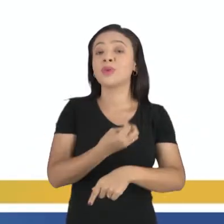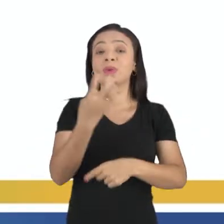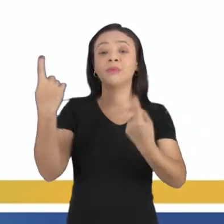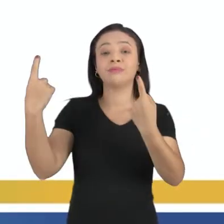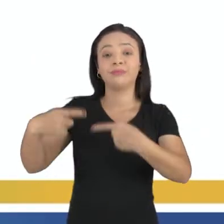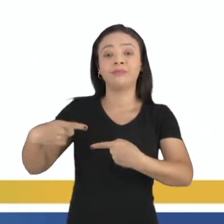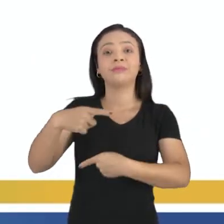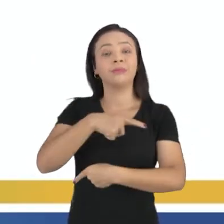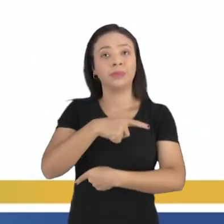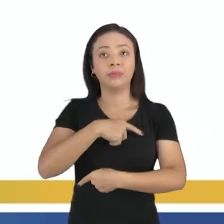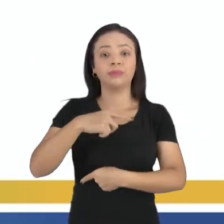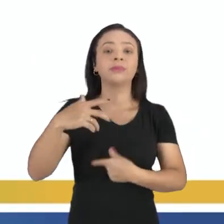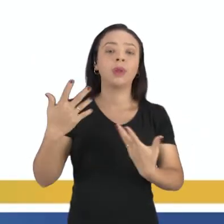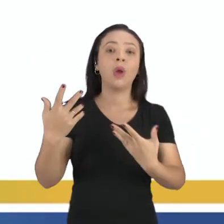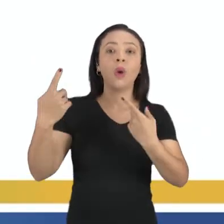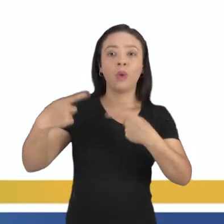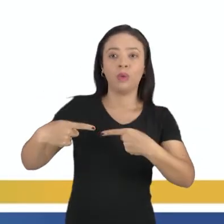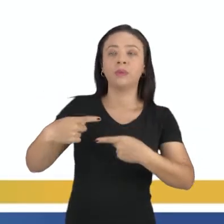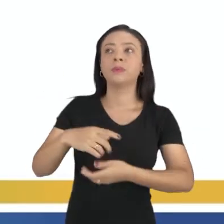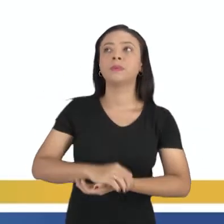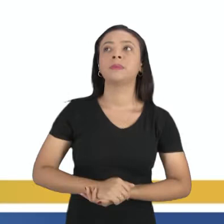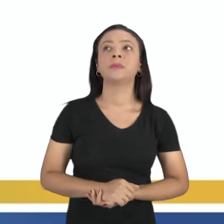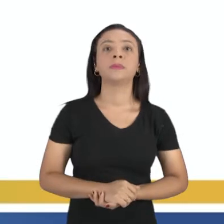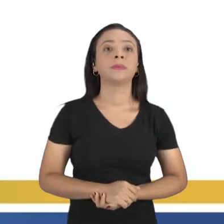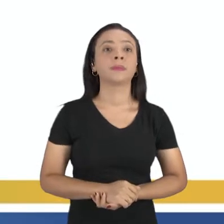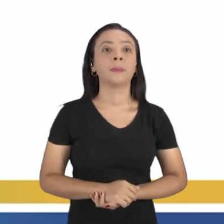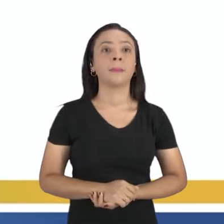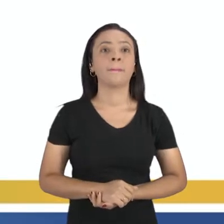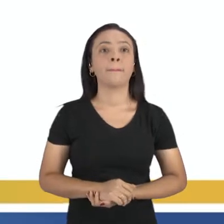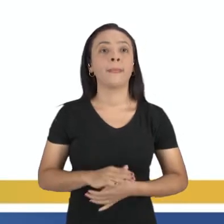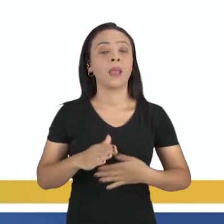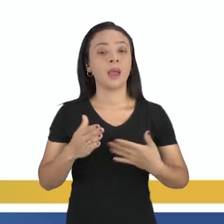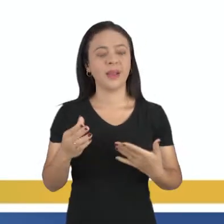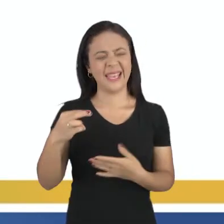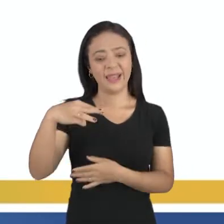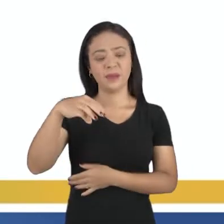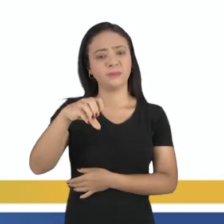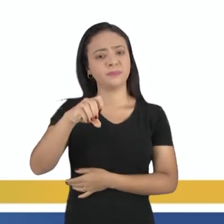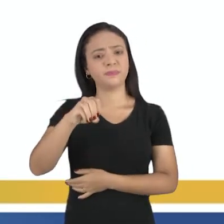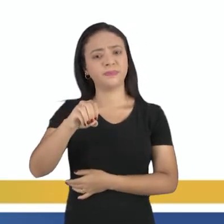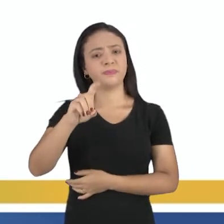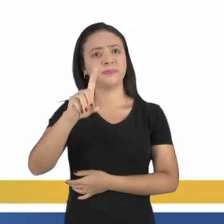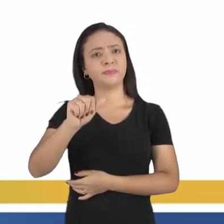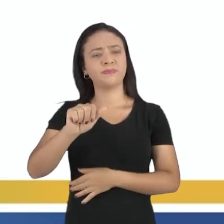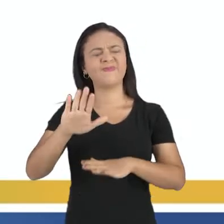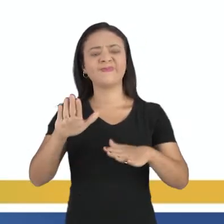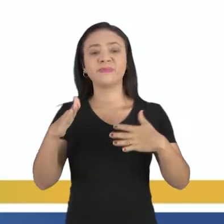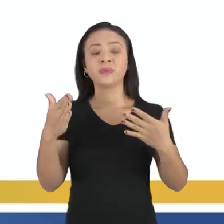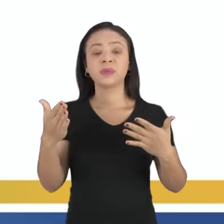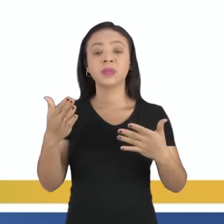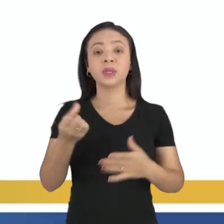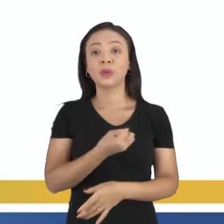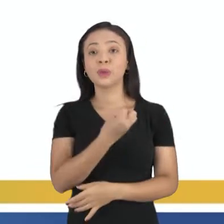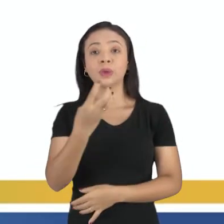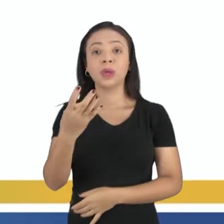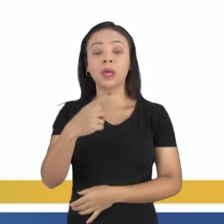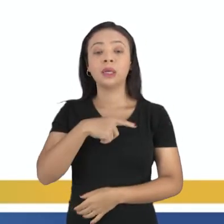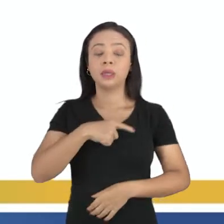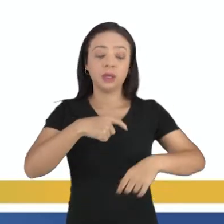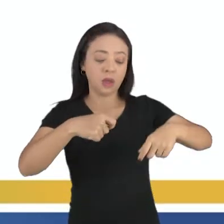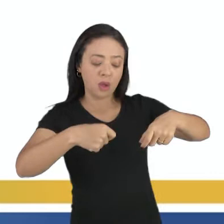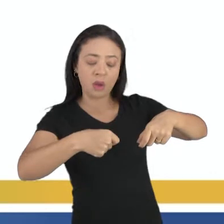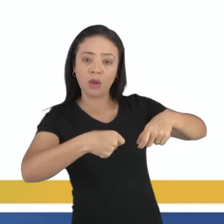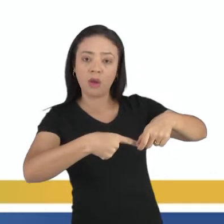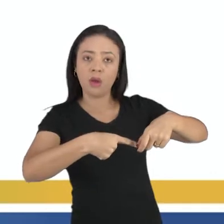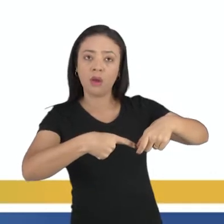num determinado campeonato. Bom, qual seria, então, a moda do número de gols